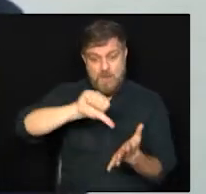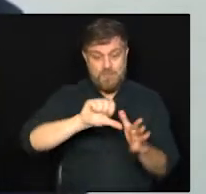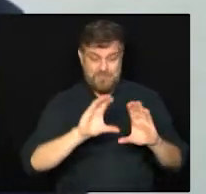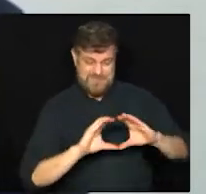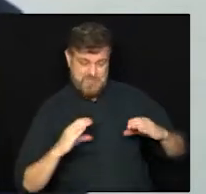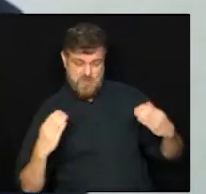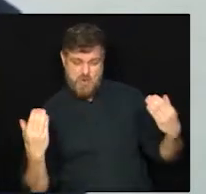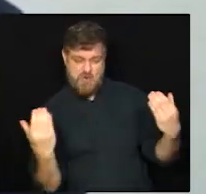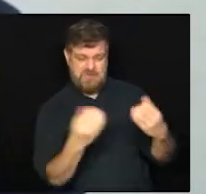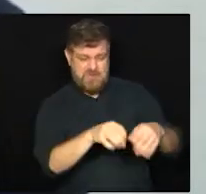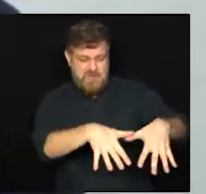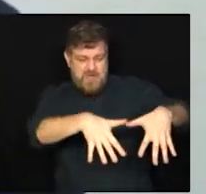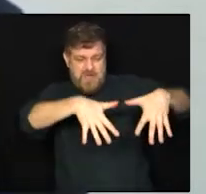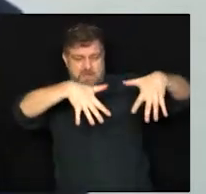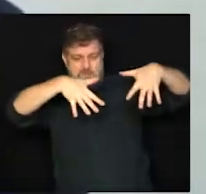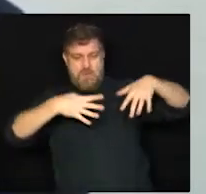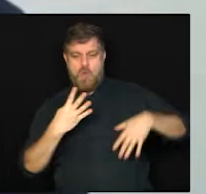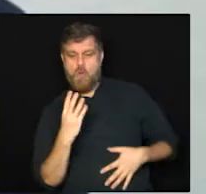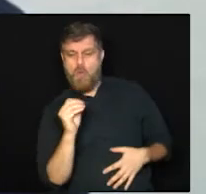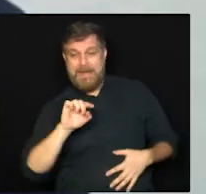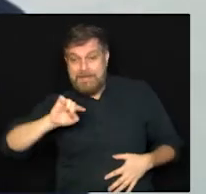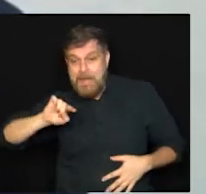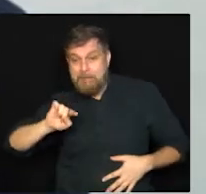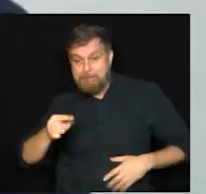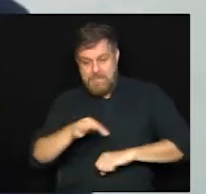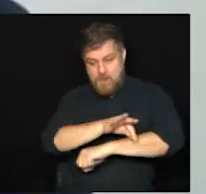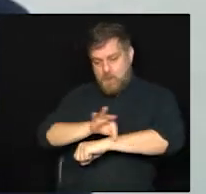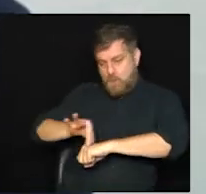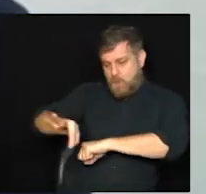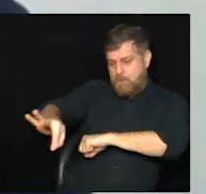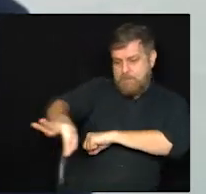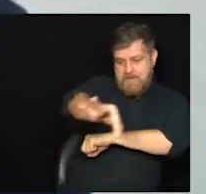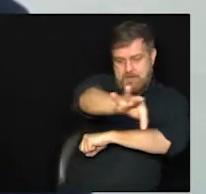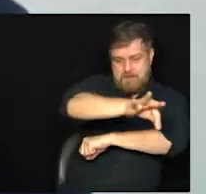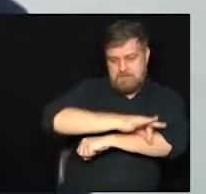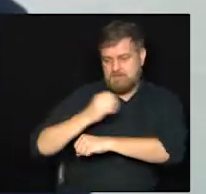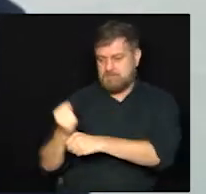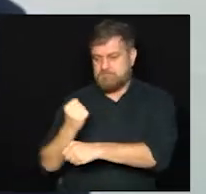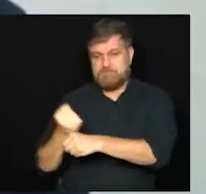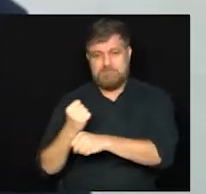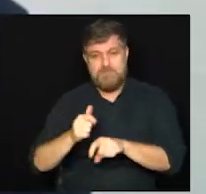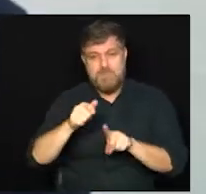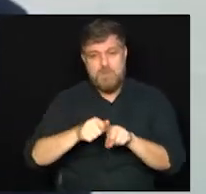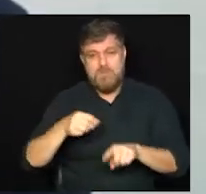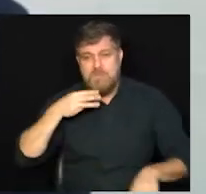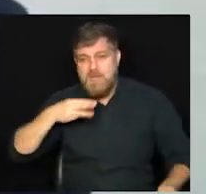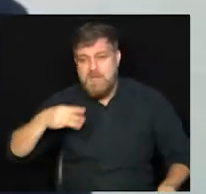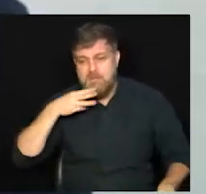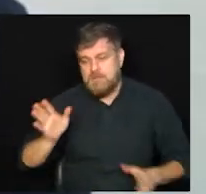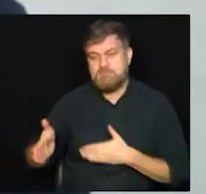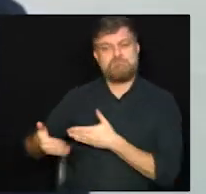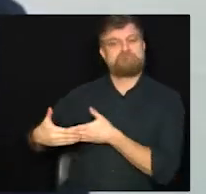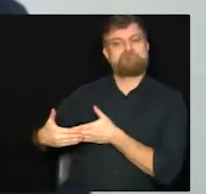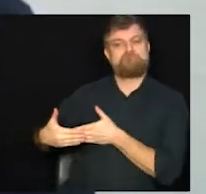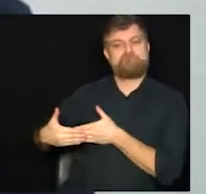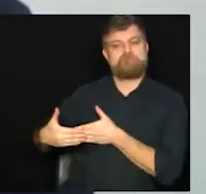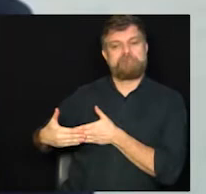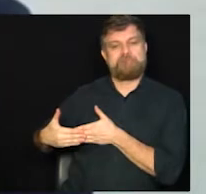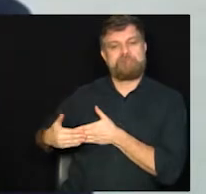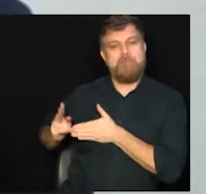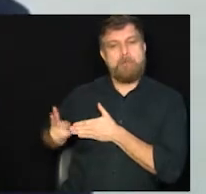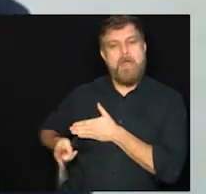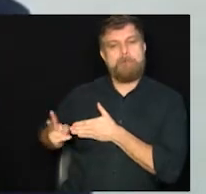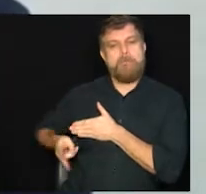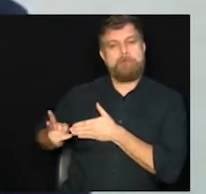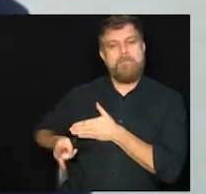Ele tem 40 mil metros quadrados de área construída. Ele fechou em março de 2020, ele